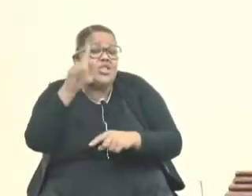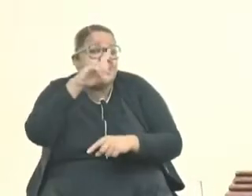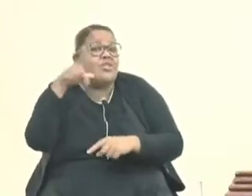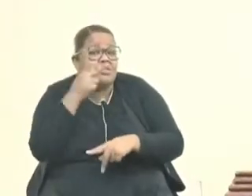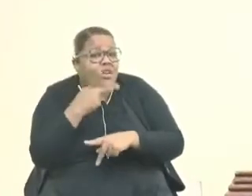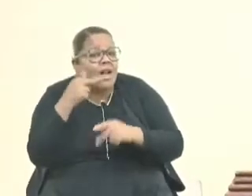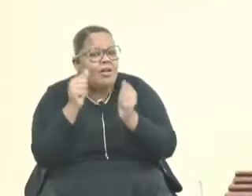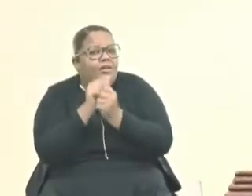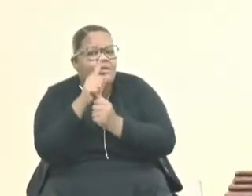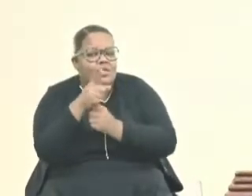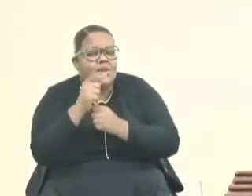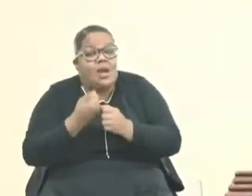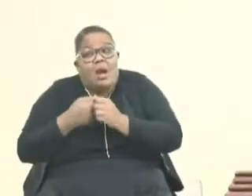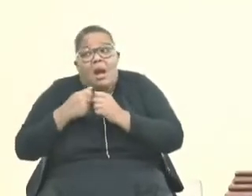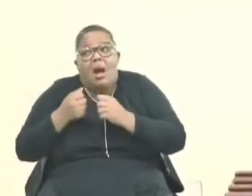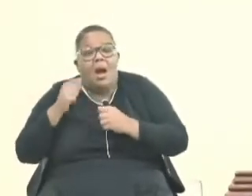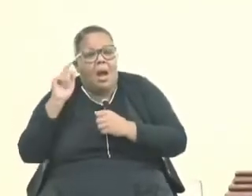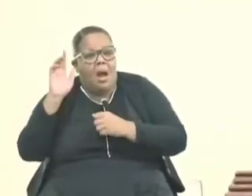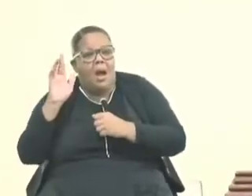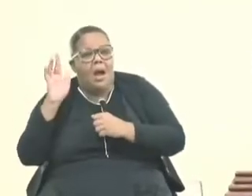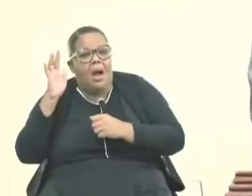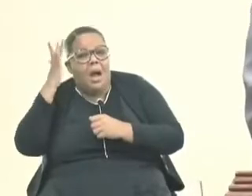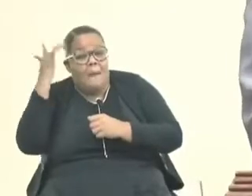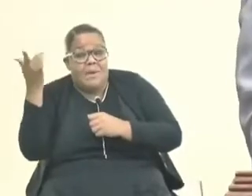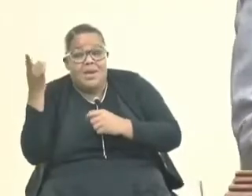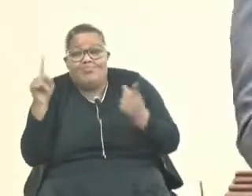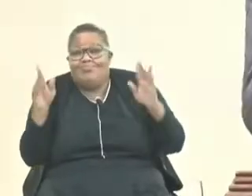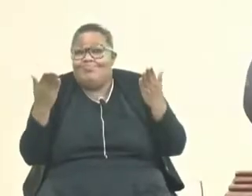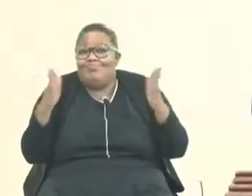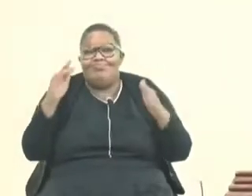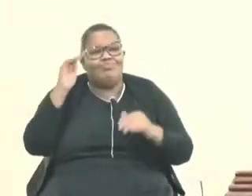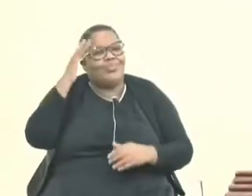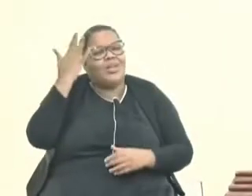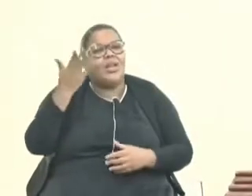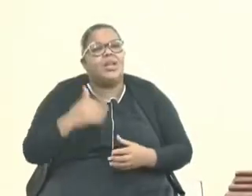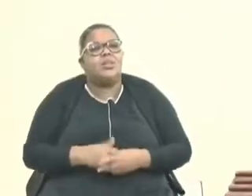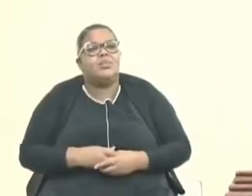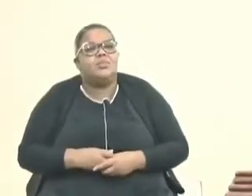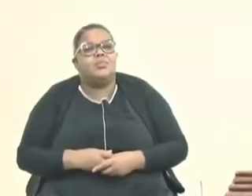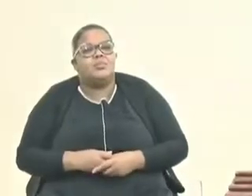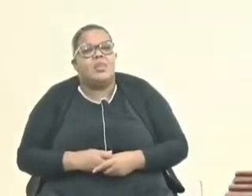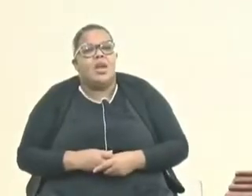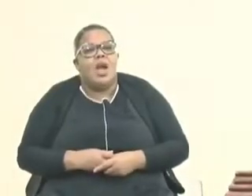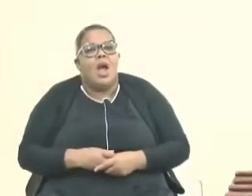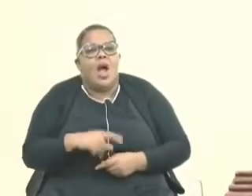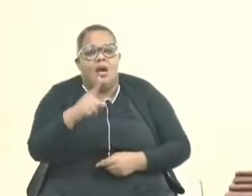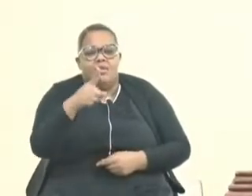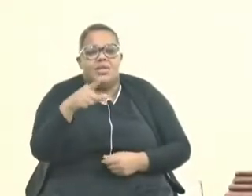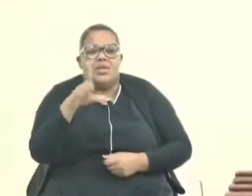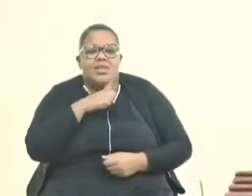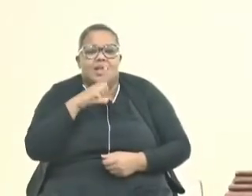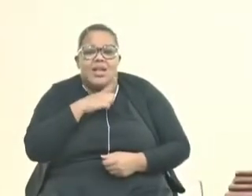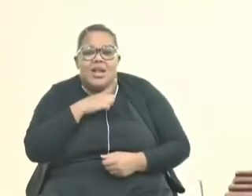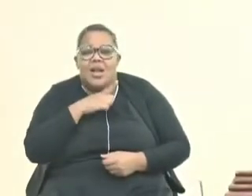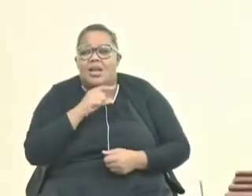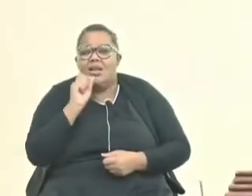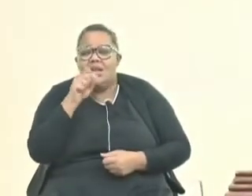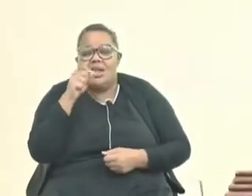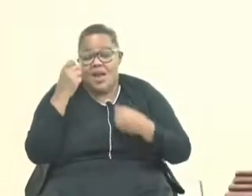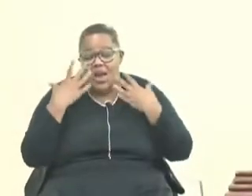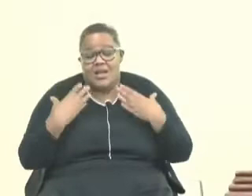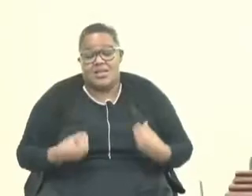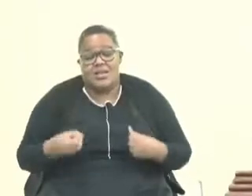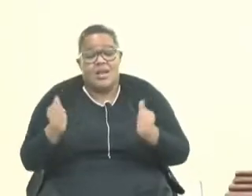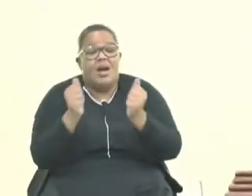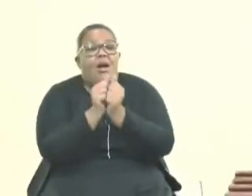e você vai ouvir Deus falando com outro e você tenha que se conformar como ele teve que se conformar eu